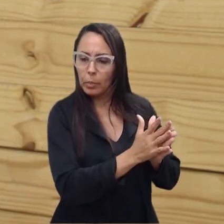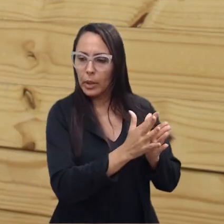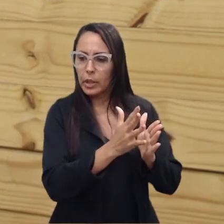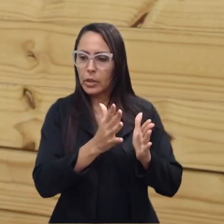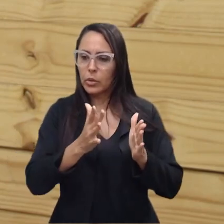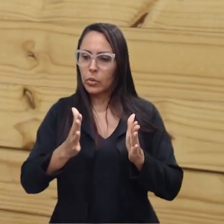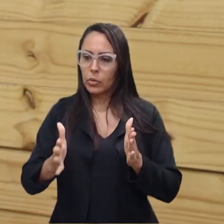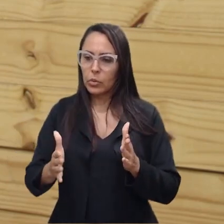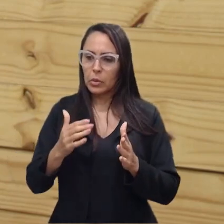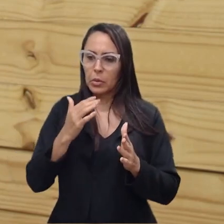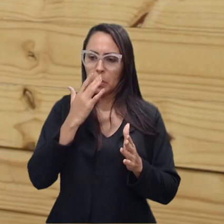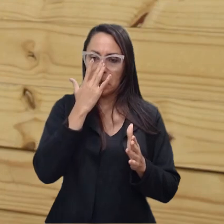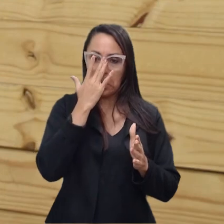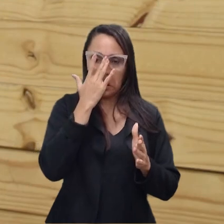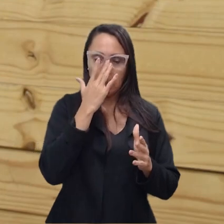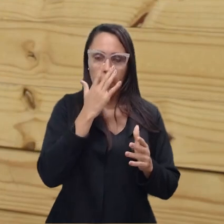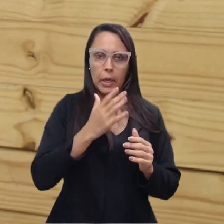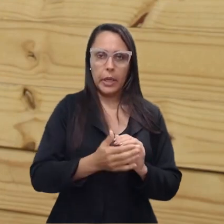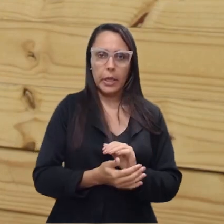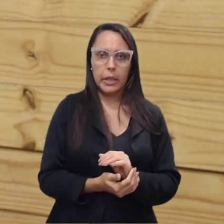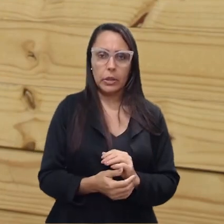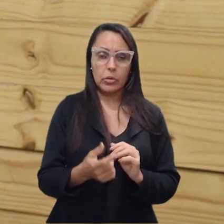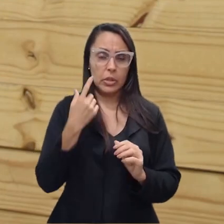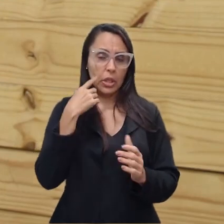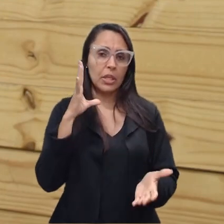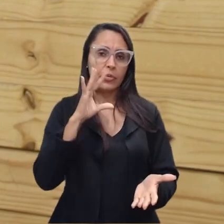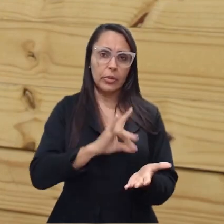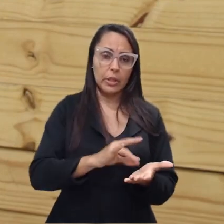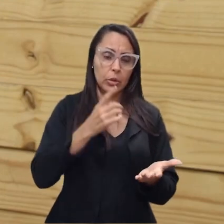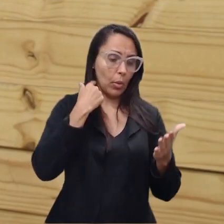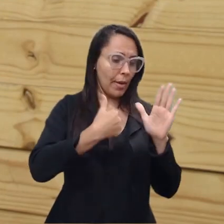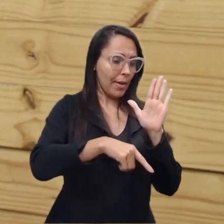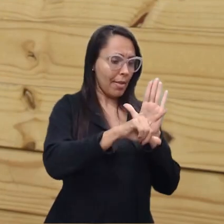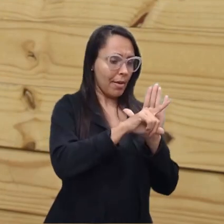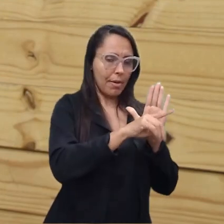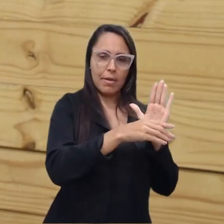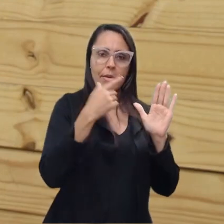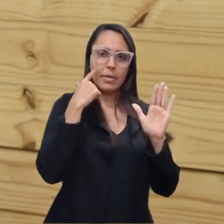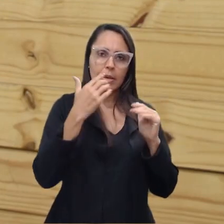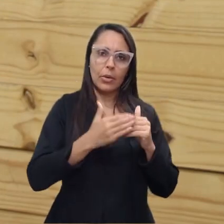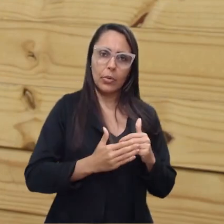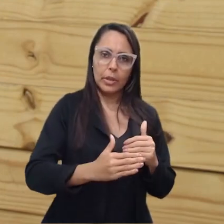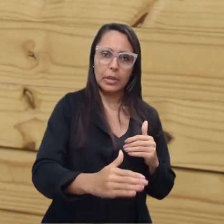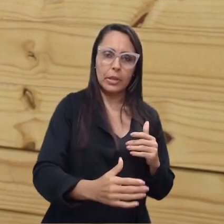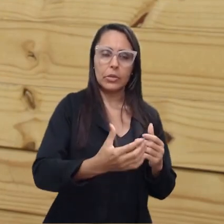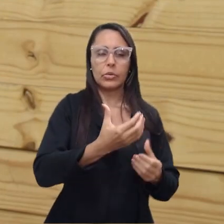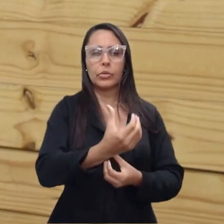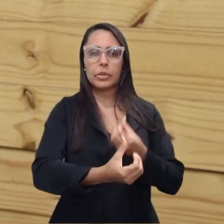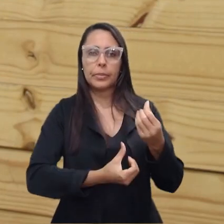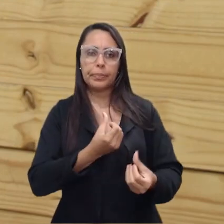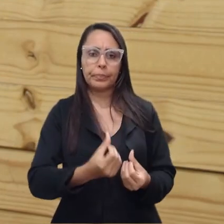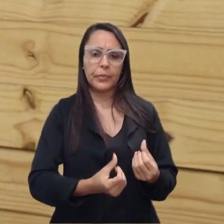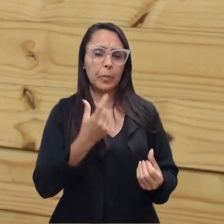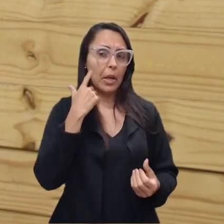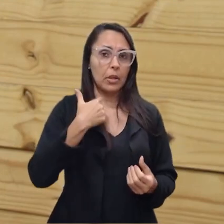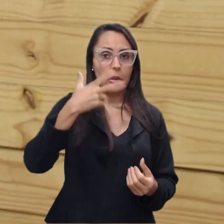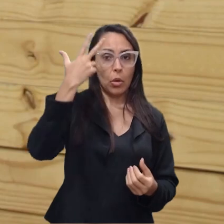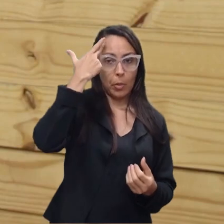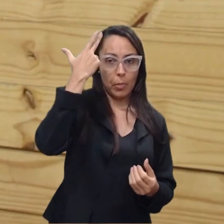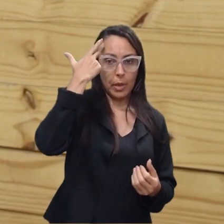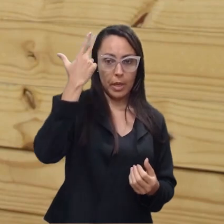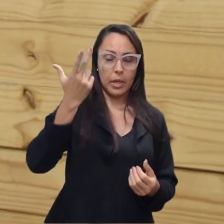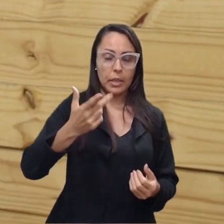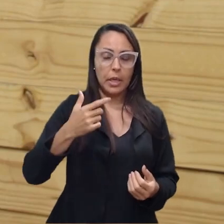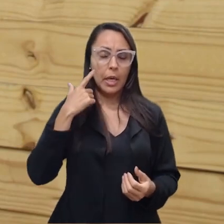período que não seja esse período, né, definido em lei, que é o início do semestre letivo. Mas, em geral, a